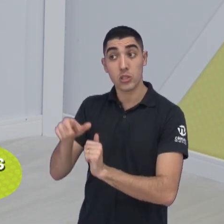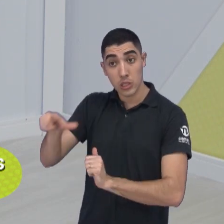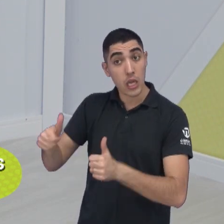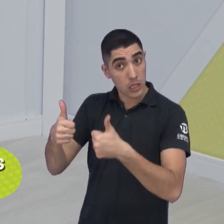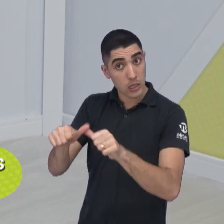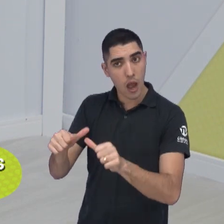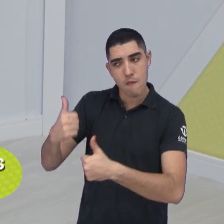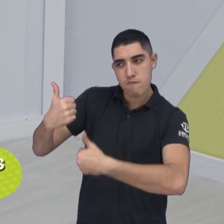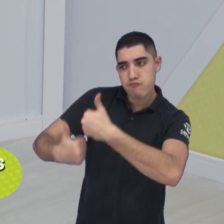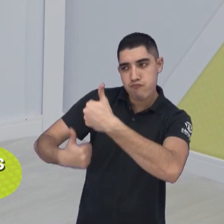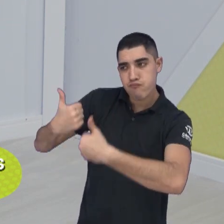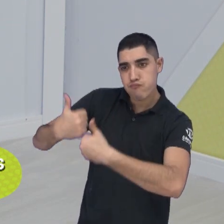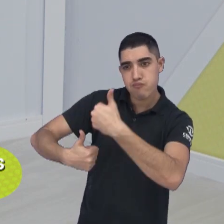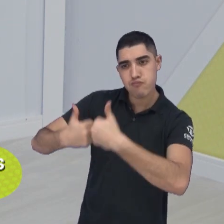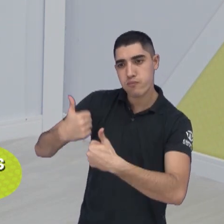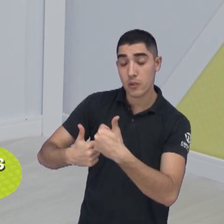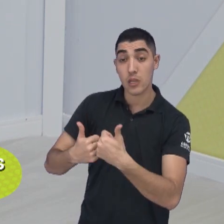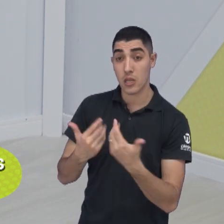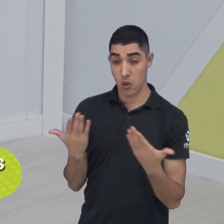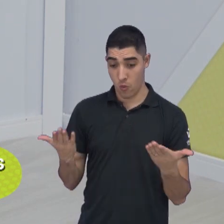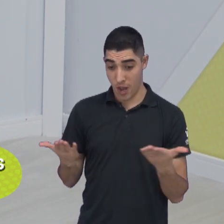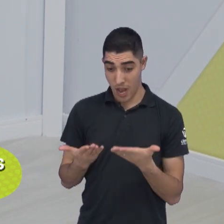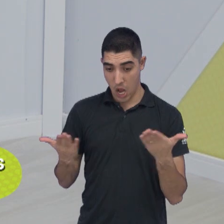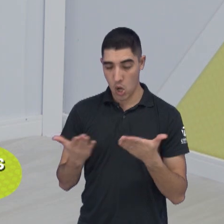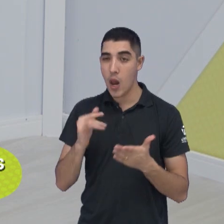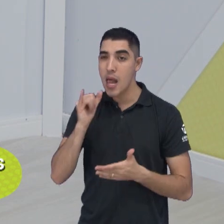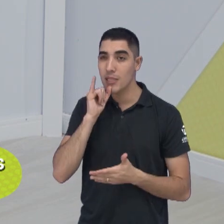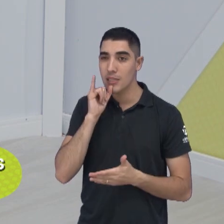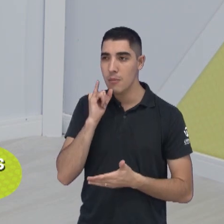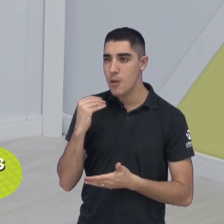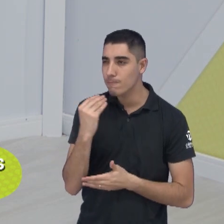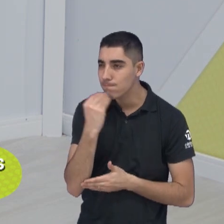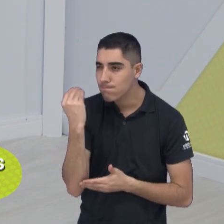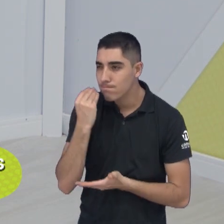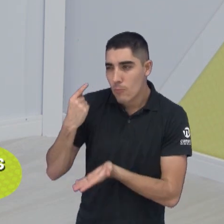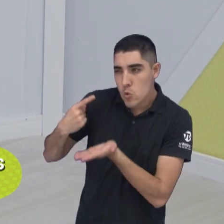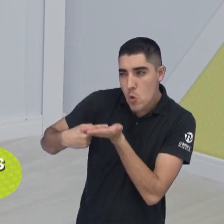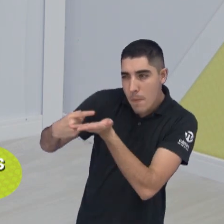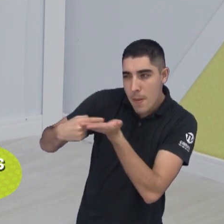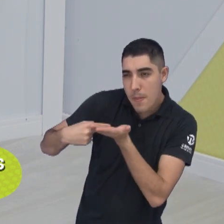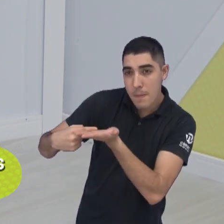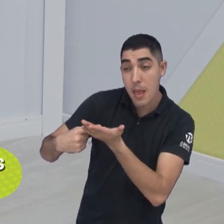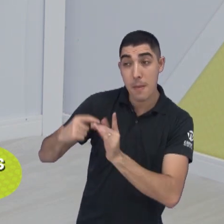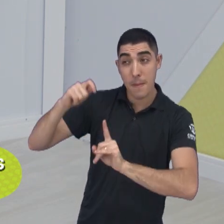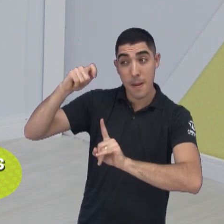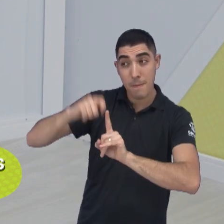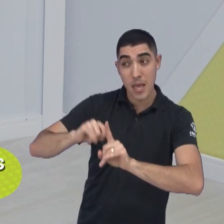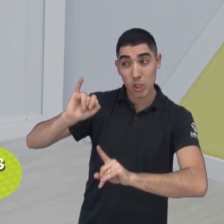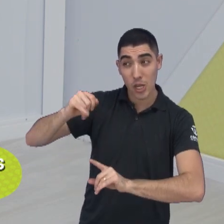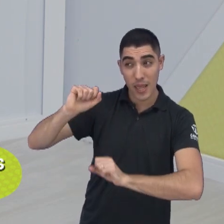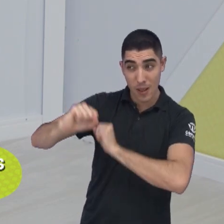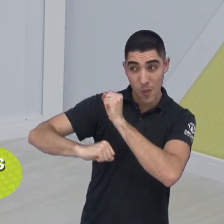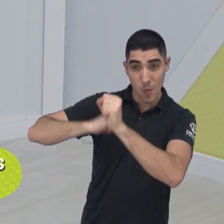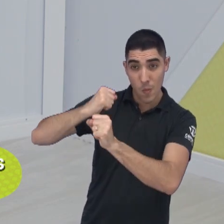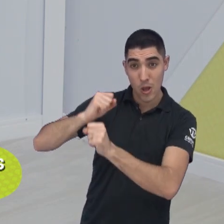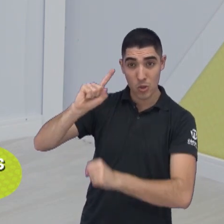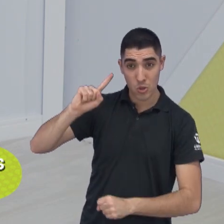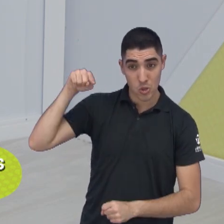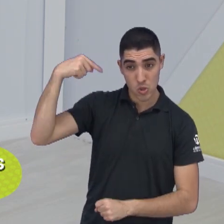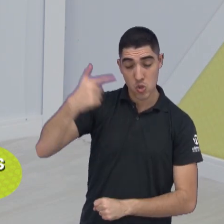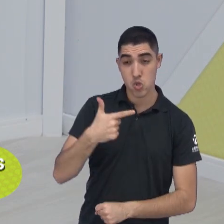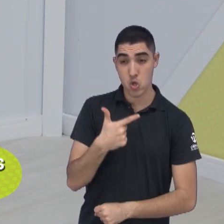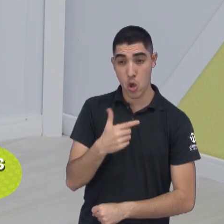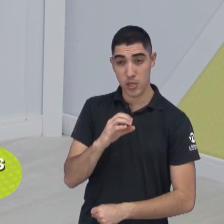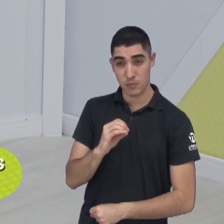você convencer o jogador neste momento a firmar com o São José para janeiro de 2021, vai ter que ser um processo